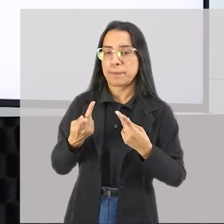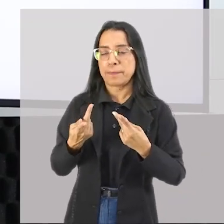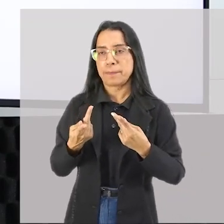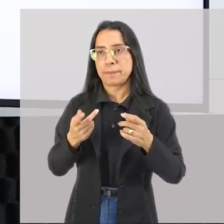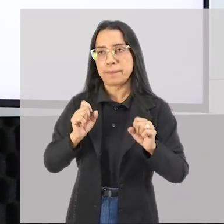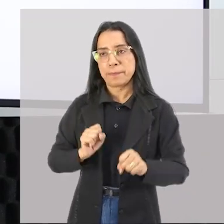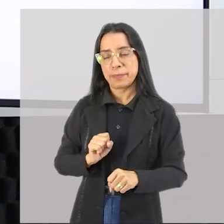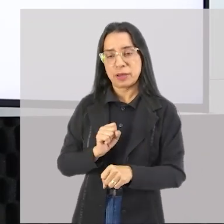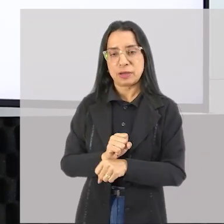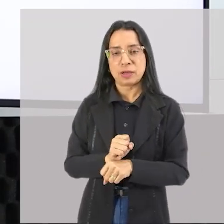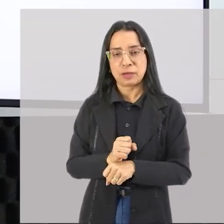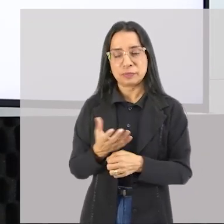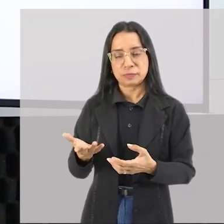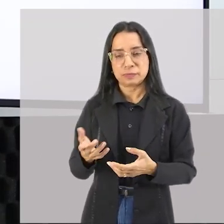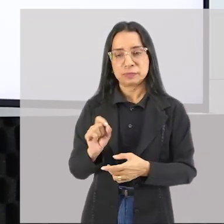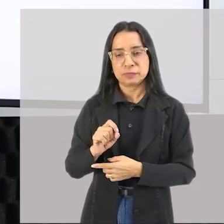dizer